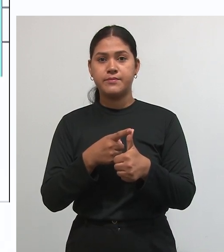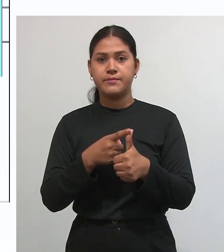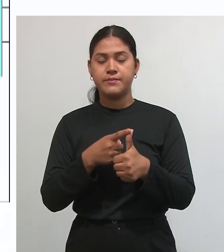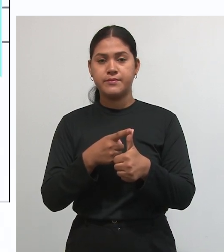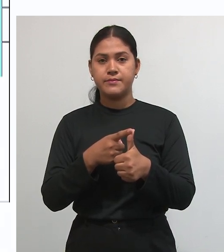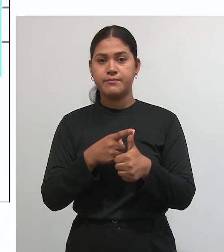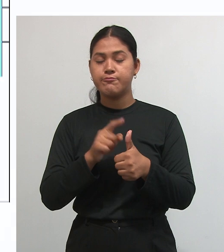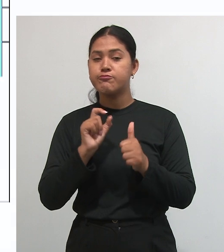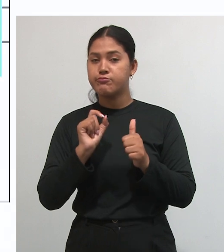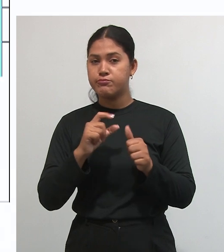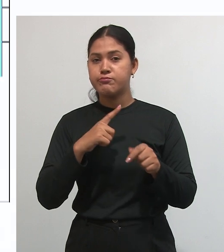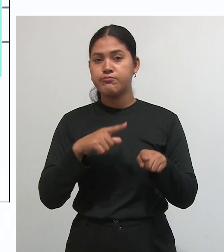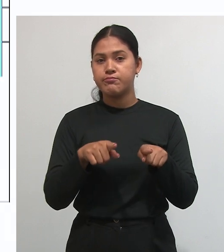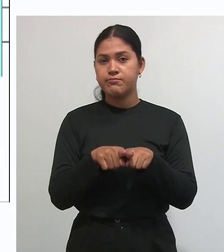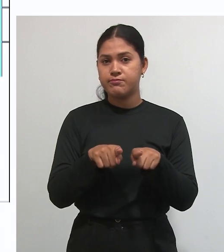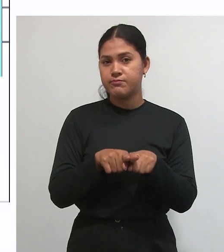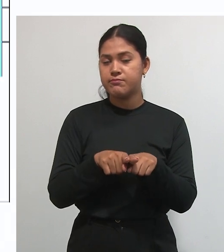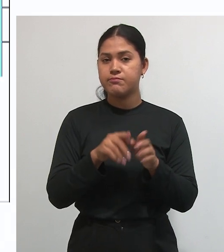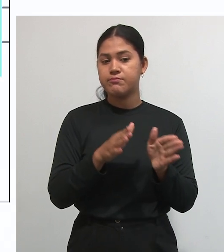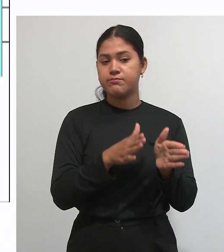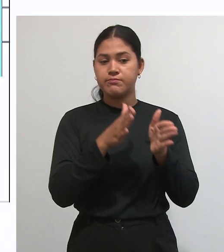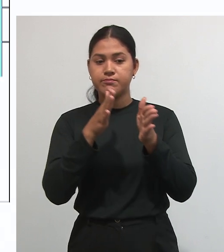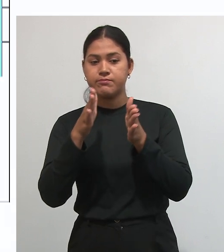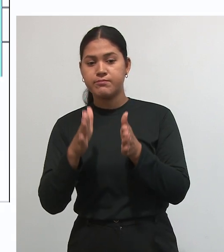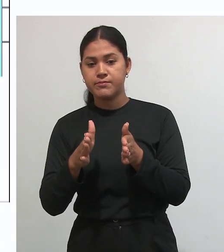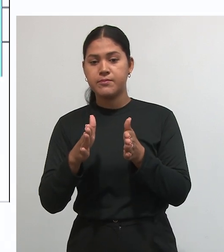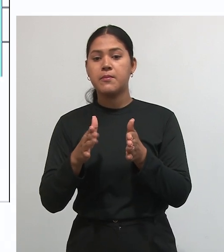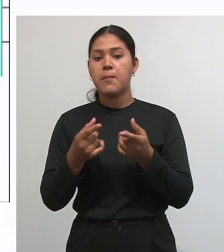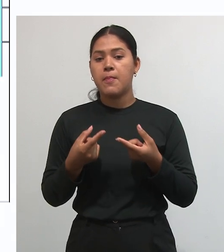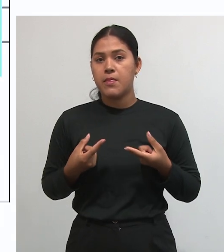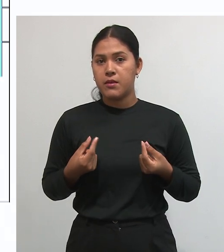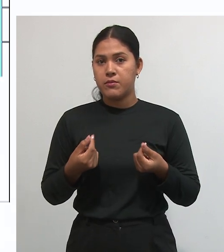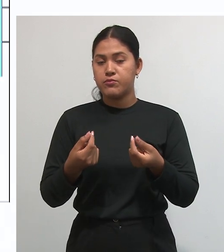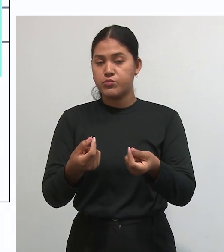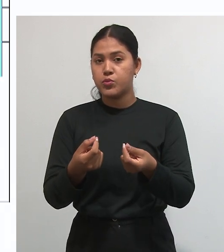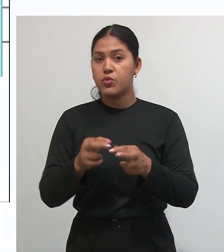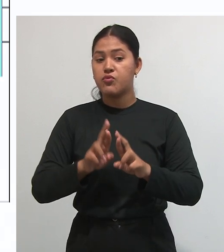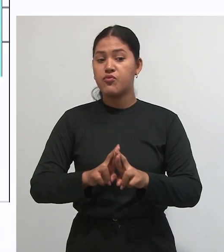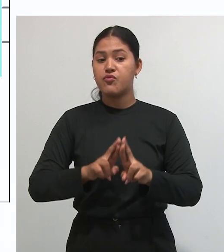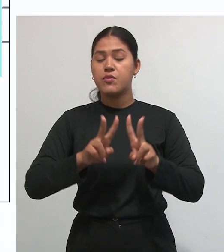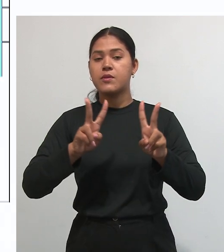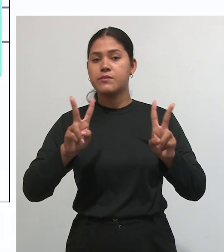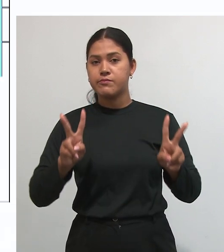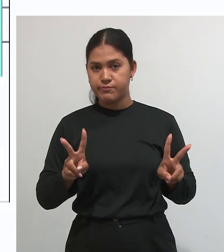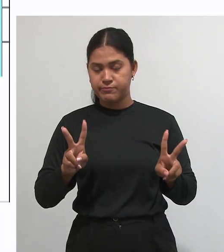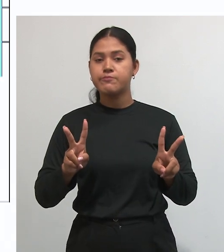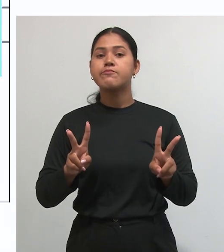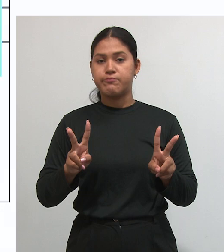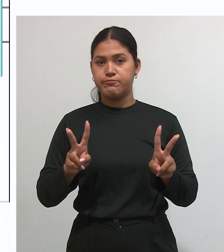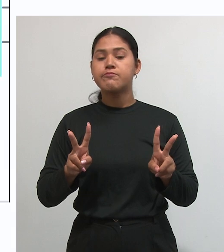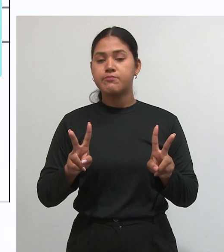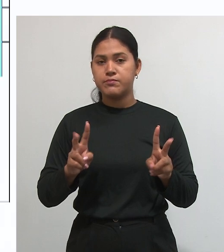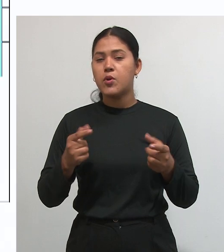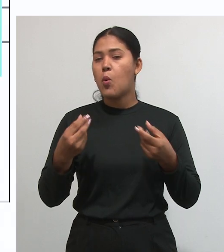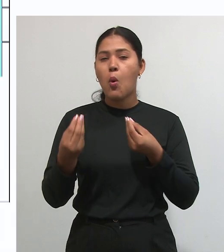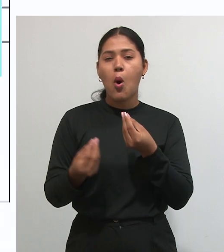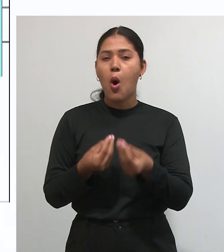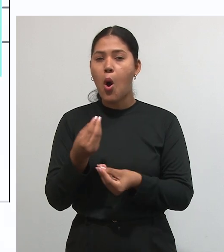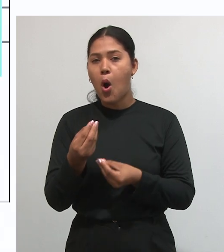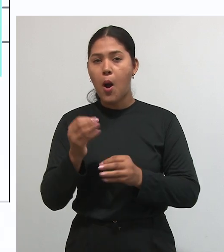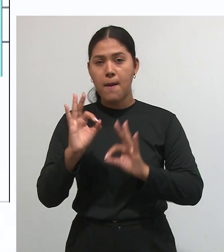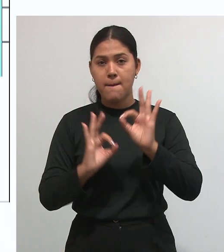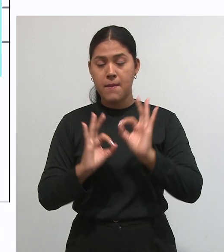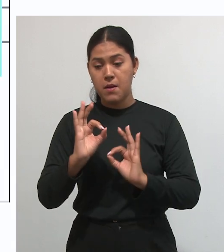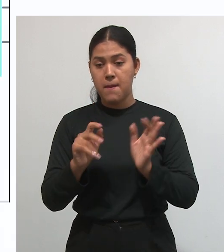como falamos, que agora mostra aqui também, né, a diferença que falou que era por destinação, apresenta os valores por destinação